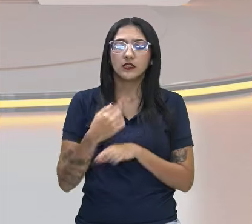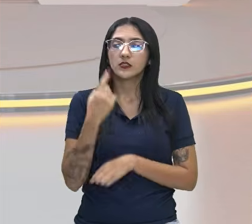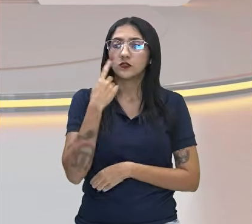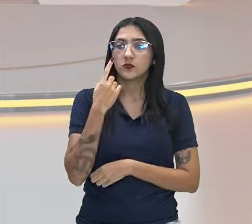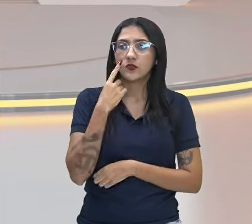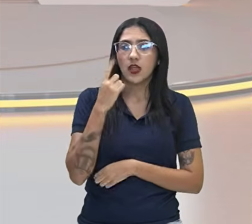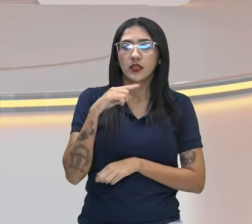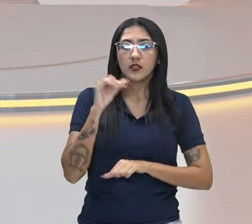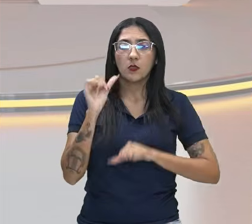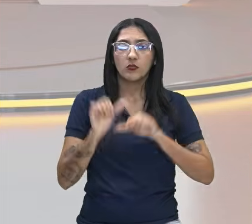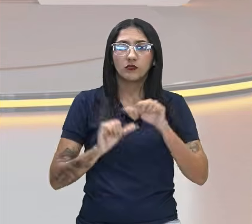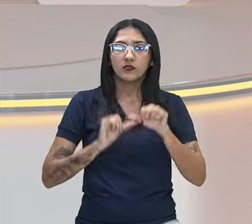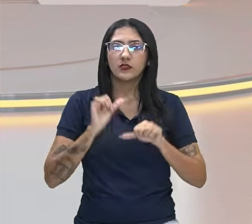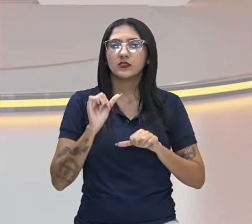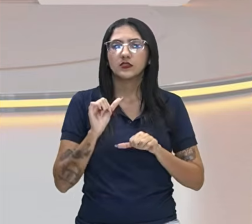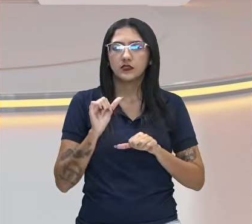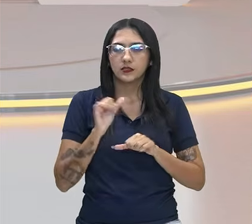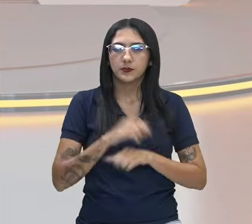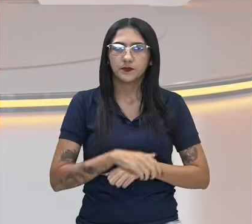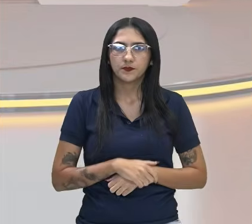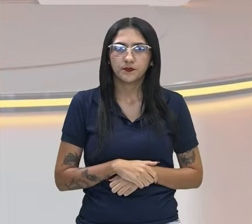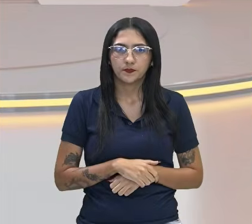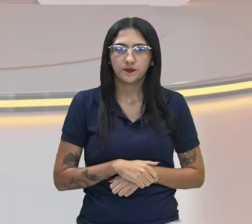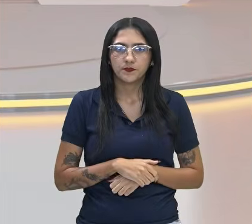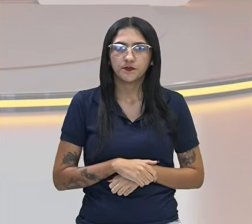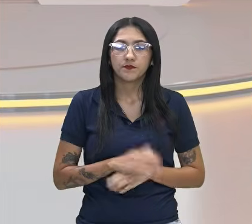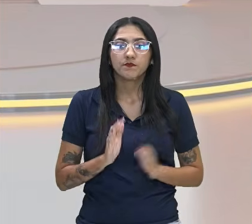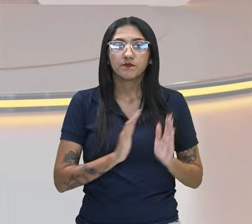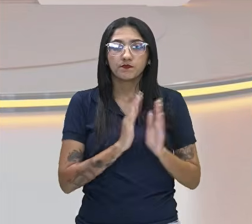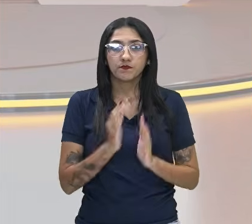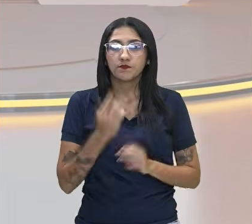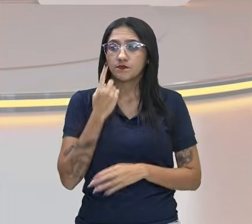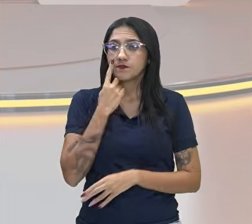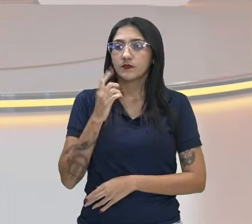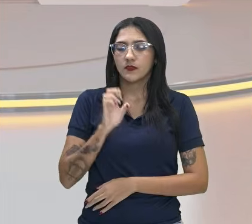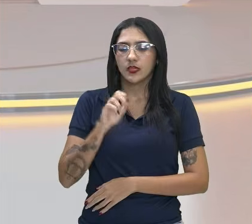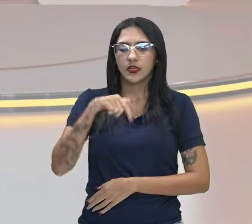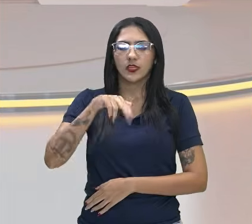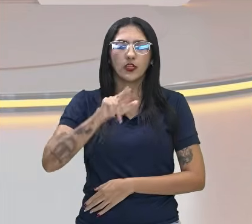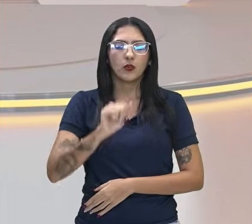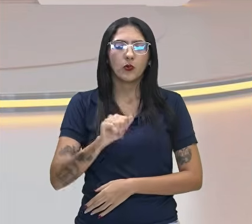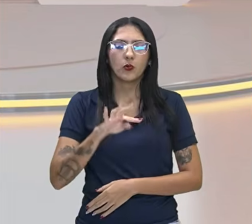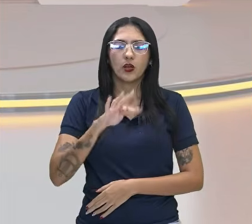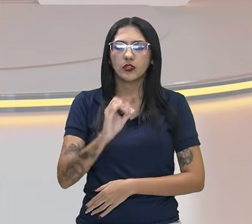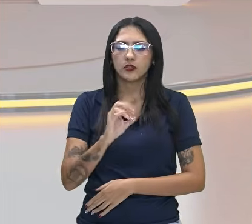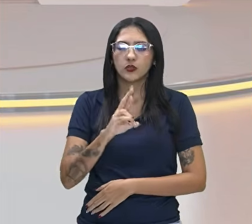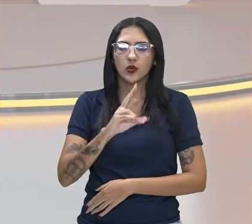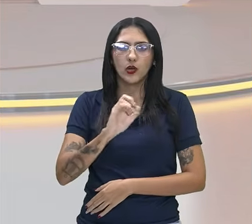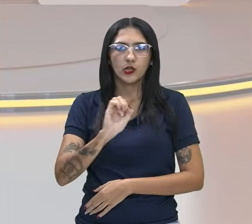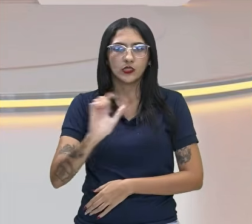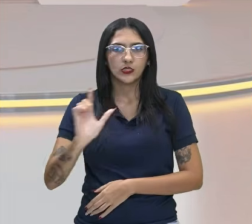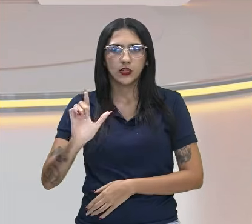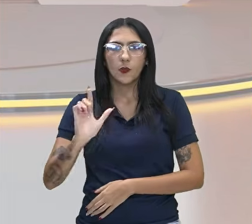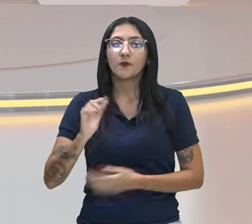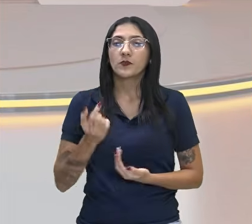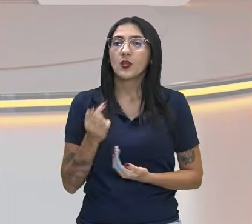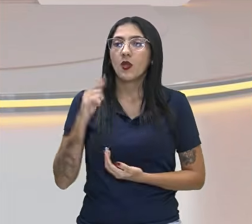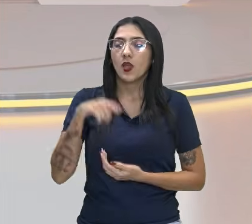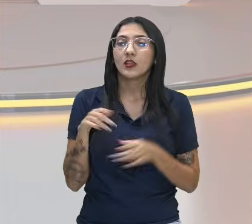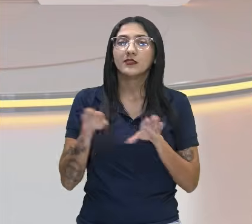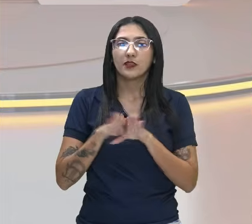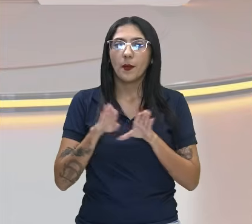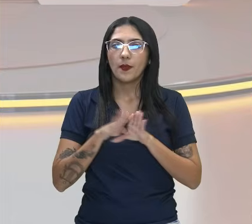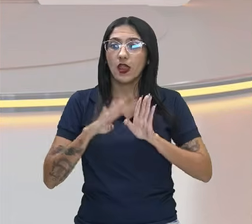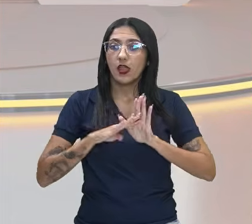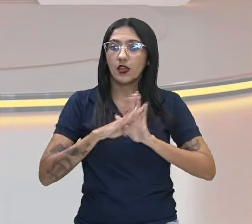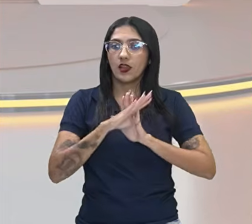conta da polar, tá? E a área equatorial, tá? As massas de ar equatoriais também elas elevam a